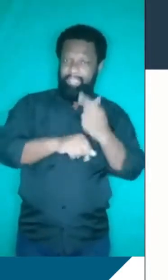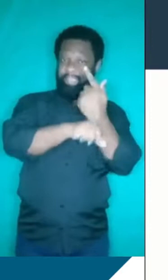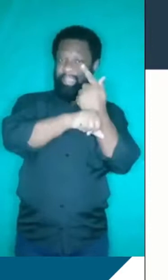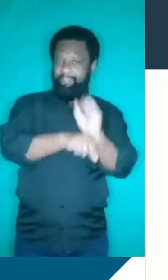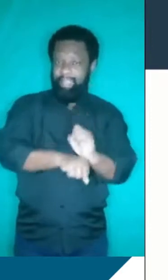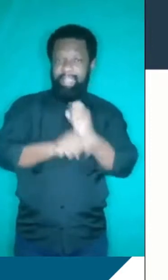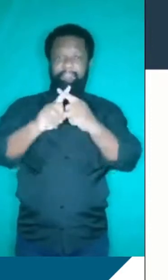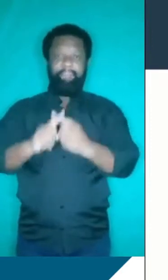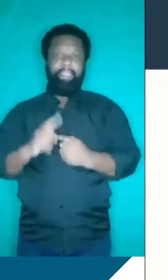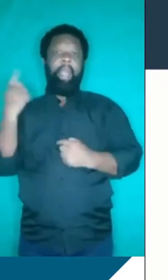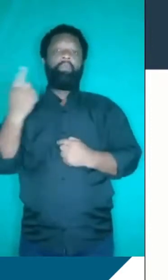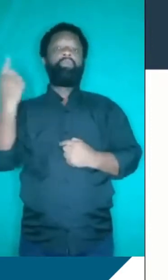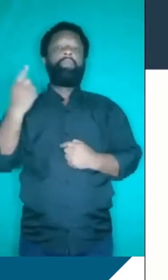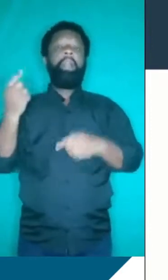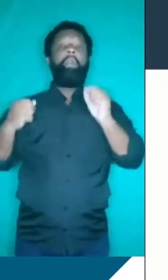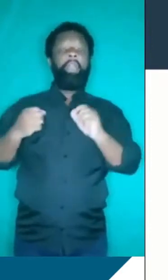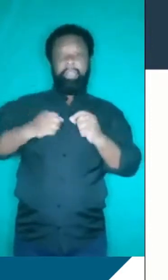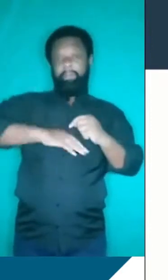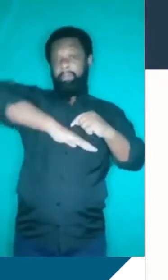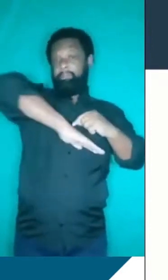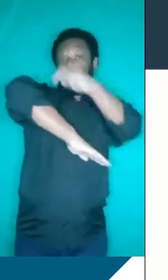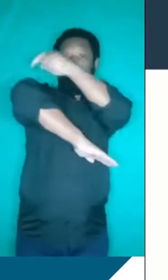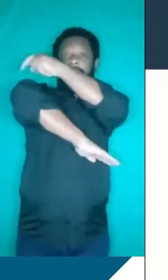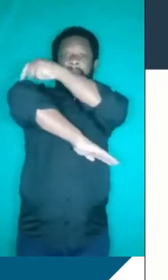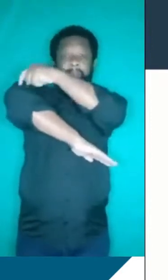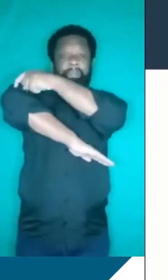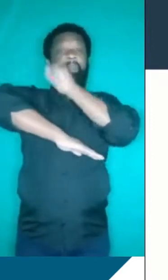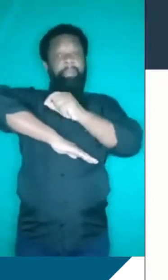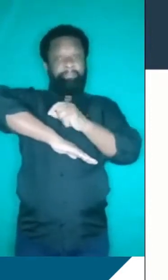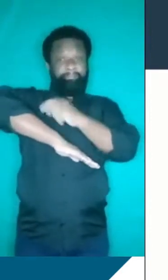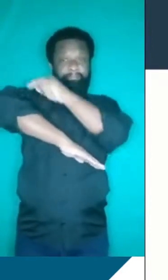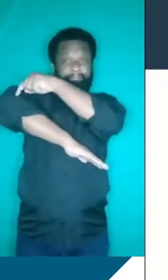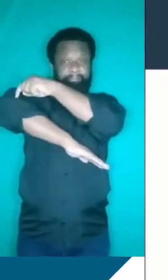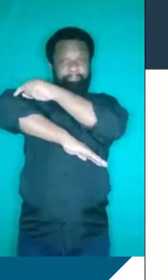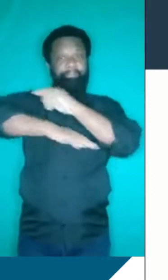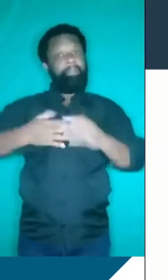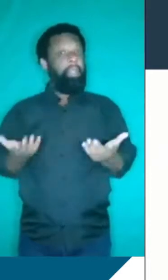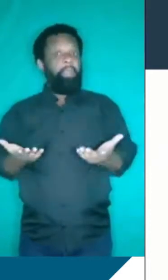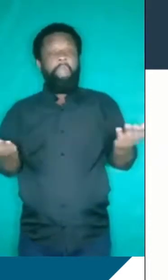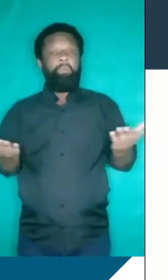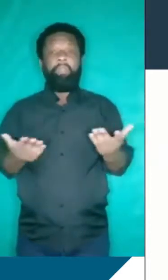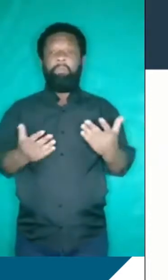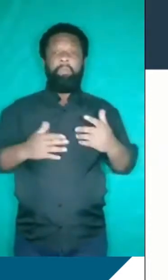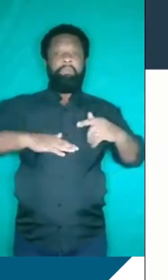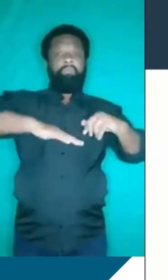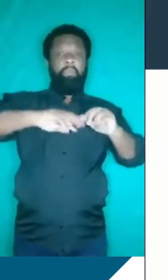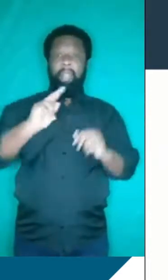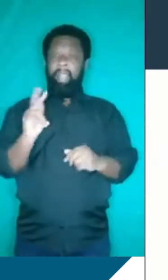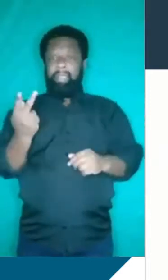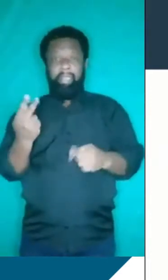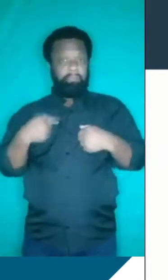energia potencial é máxima, que eu quero na altura máxima, que é nesse H aqui. Eu não sei o valor do